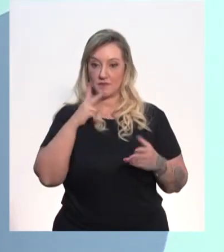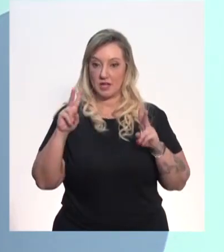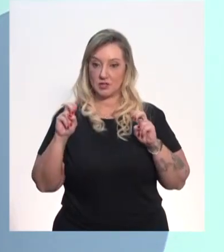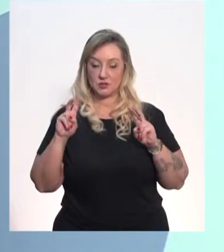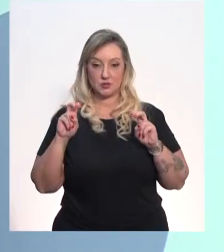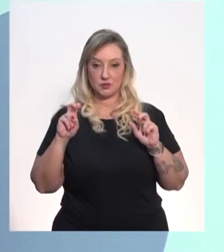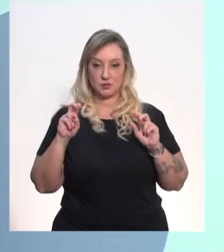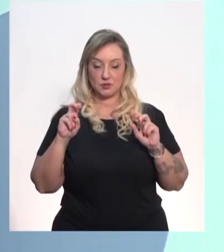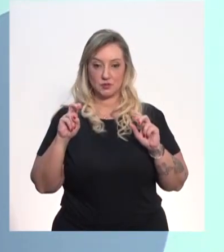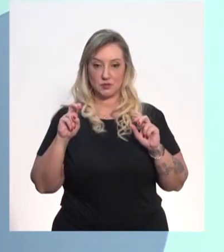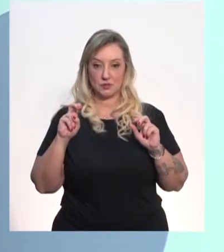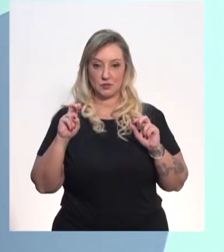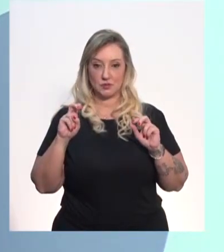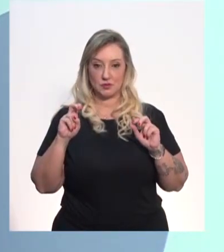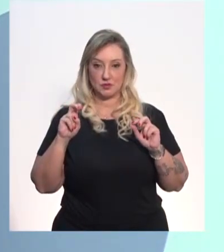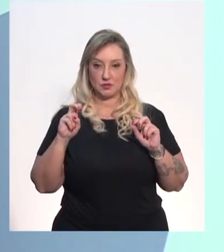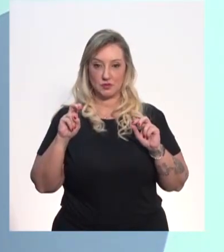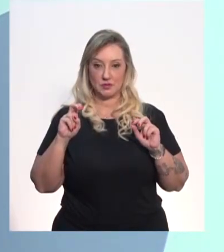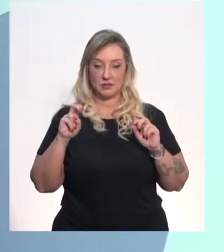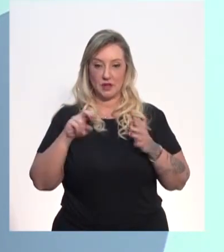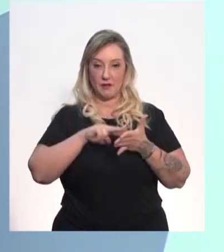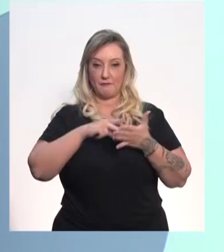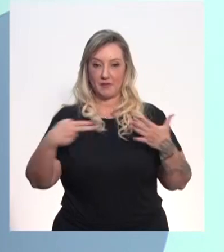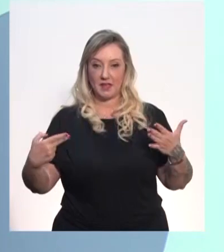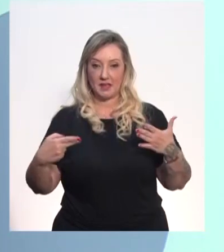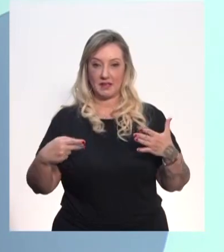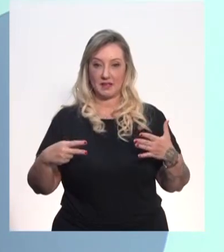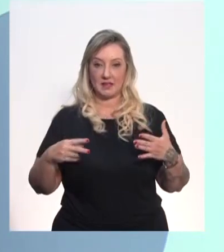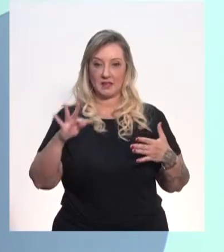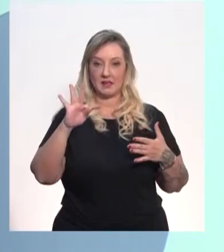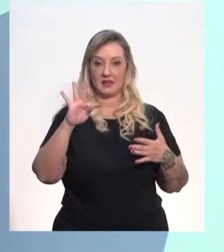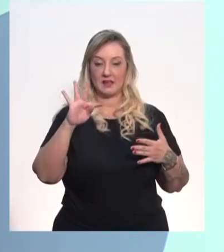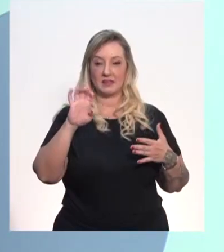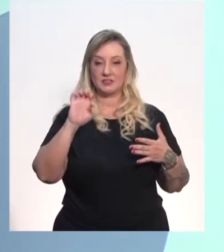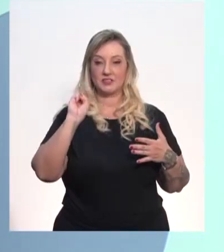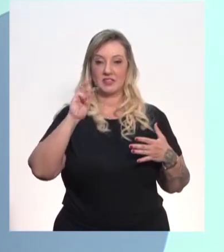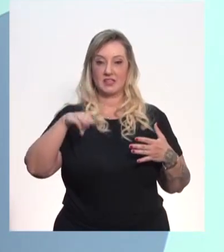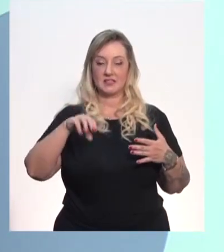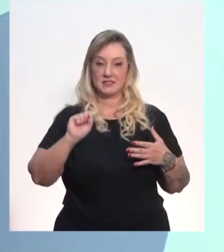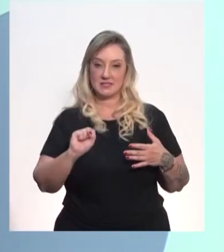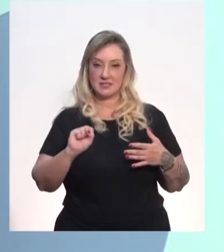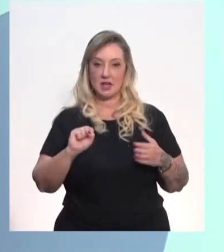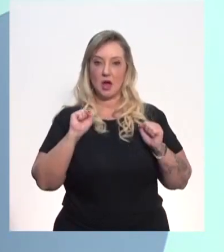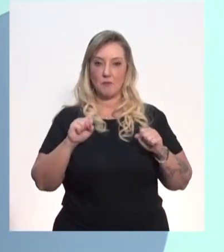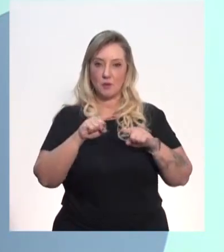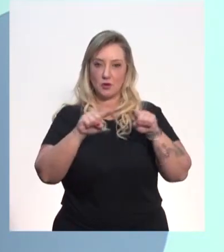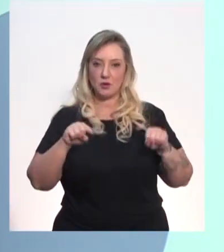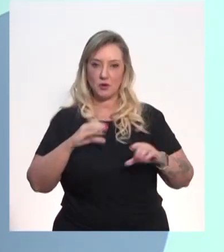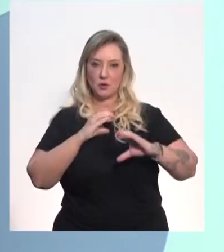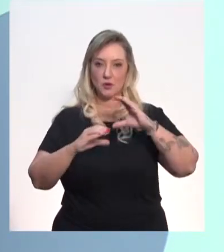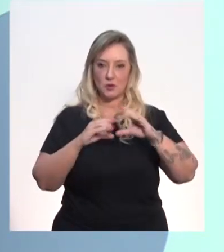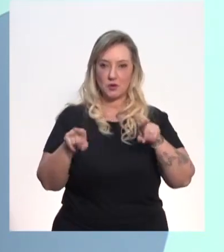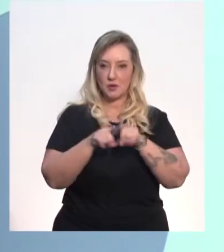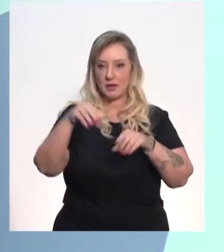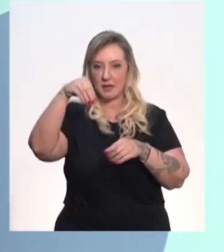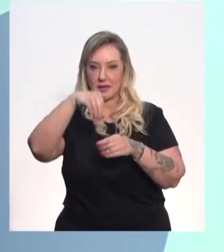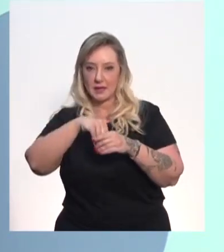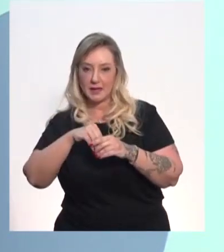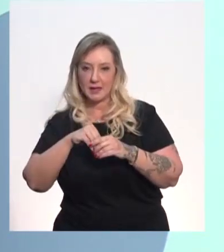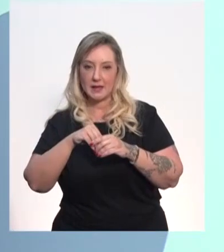melhorar, o que a gente pode fazer para ter um currículo que realmente atenda às